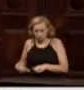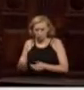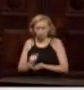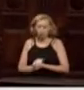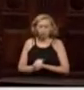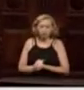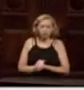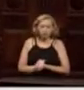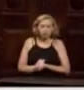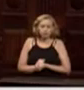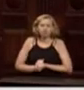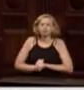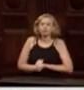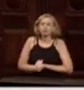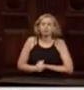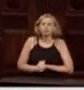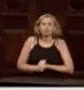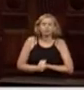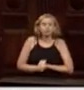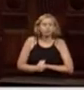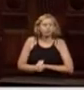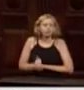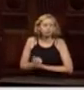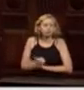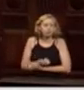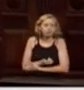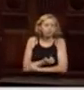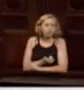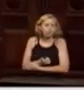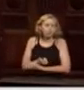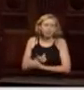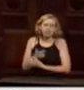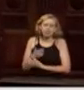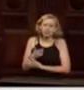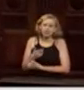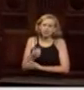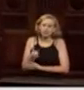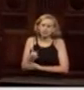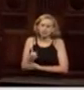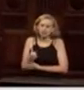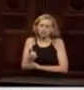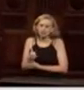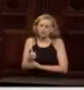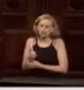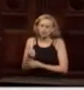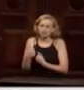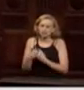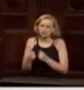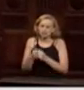encampação na época de 16 empresas de ônibus, o que representava